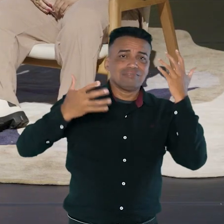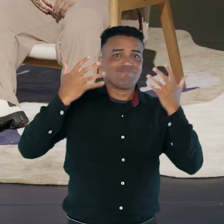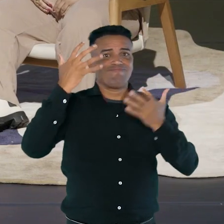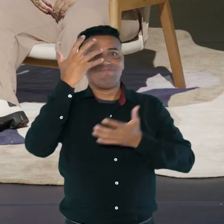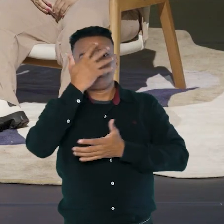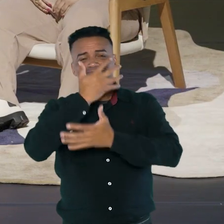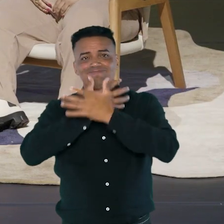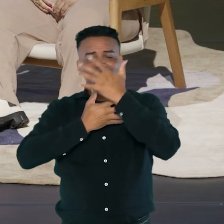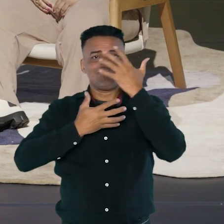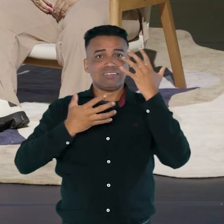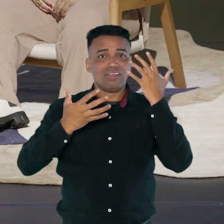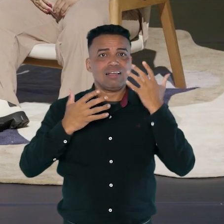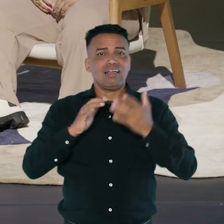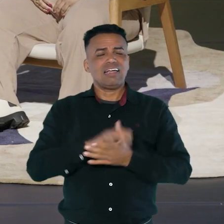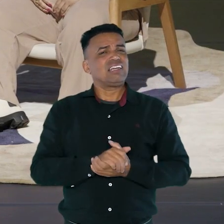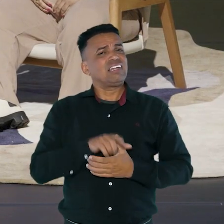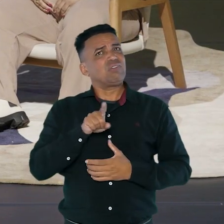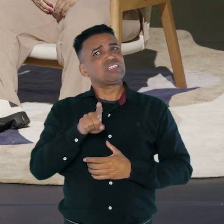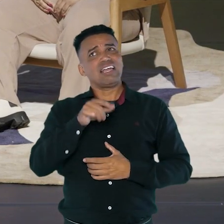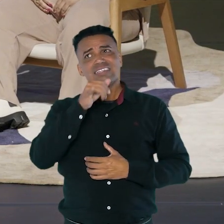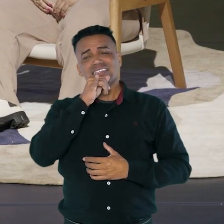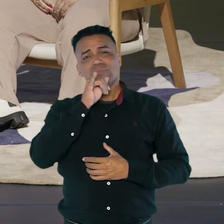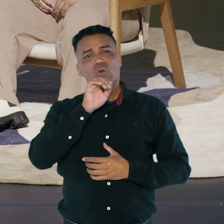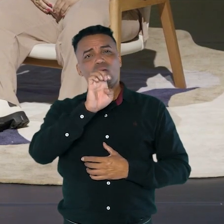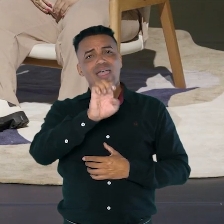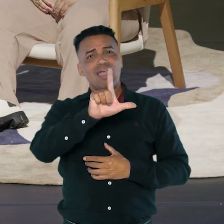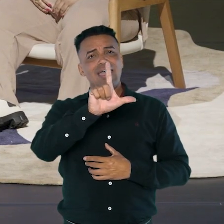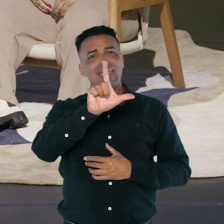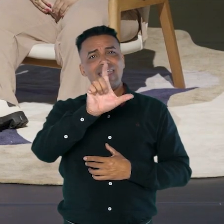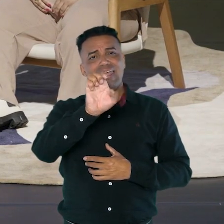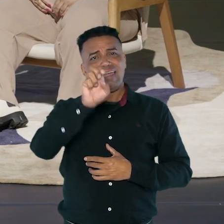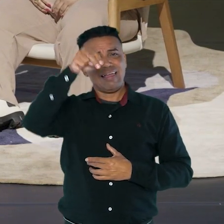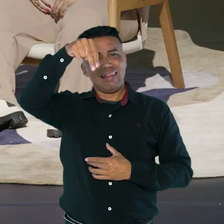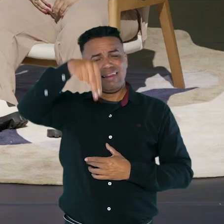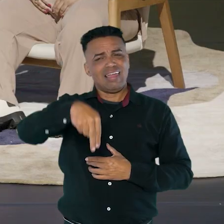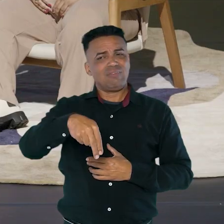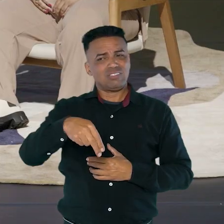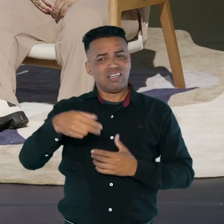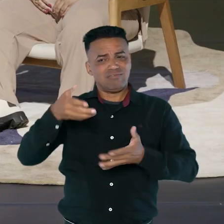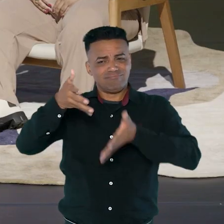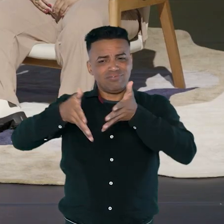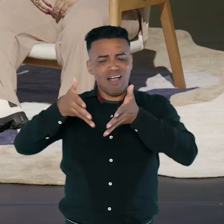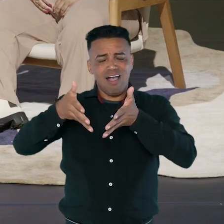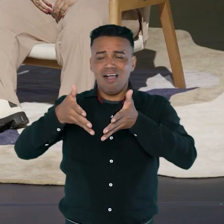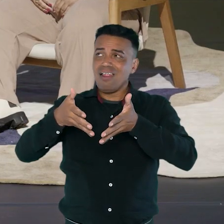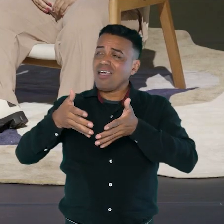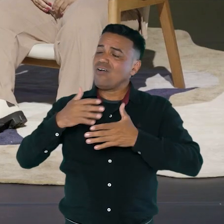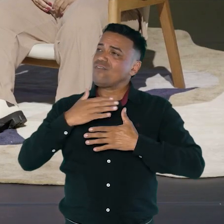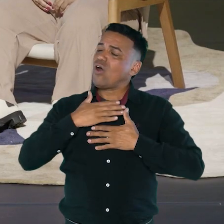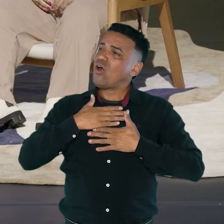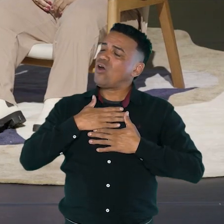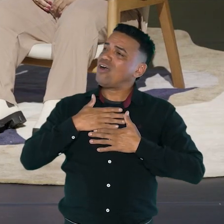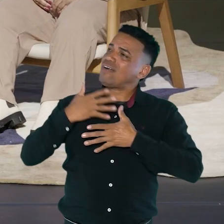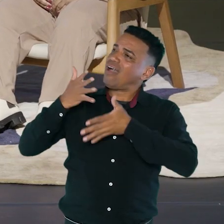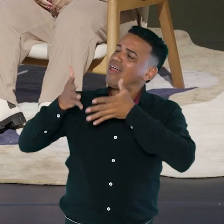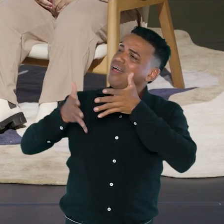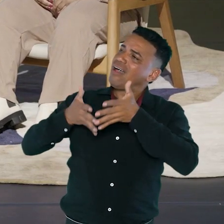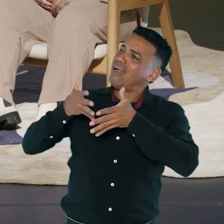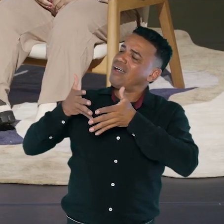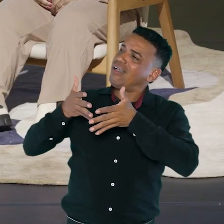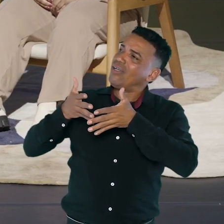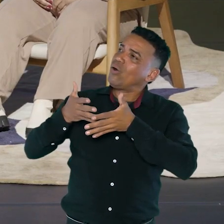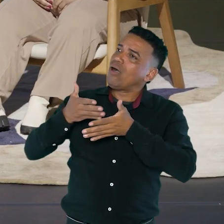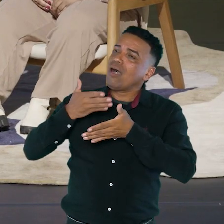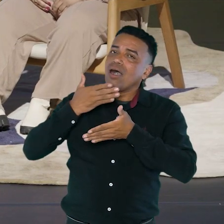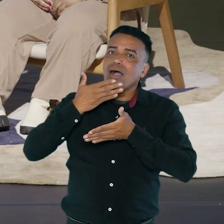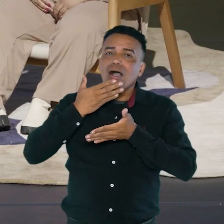cai numa cooperifa, às vezes aí tu leva um... Ellen, quando você fala, eu vou fazendo assim, ó, igual uma pluma, não é, gente? A voz dela...